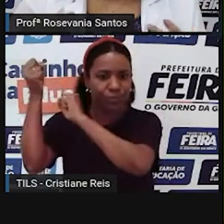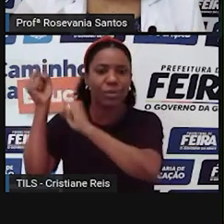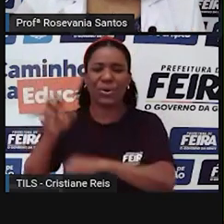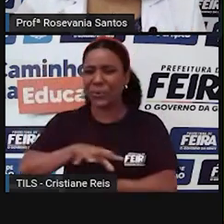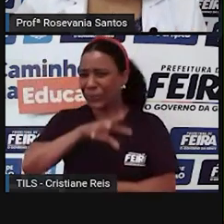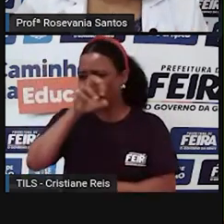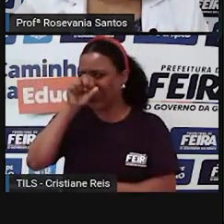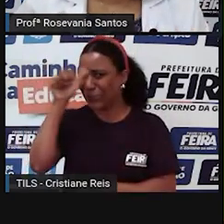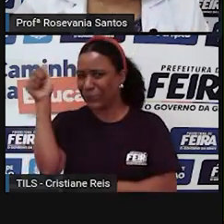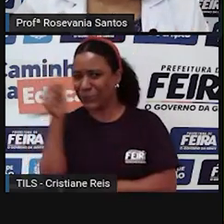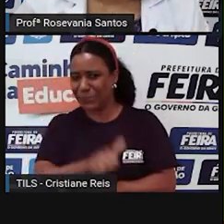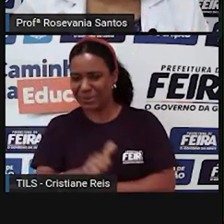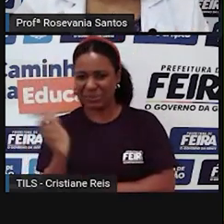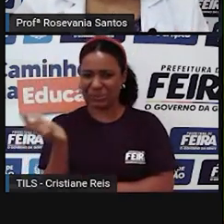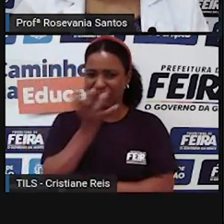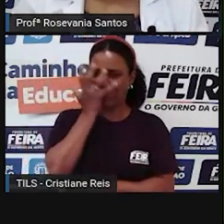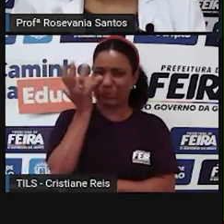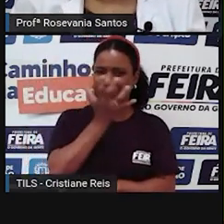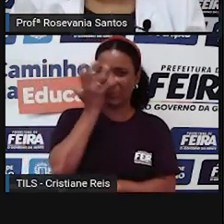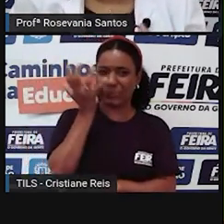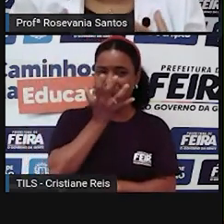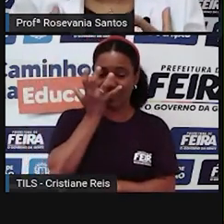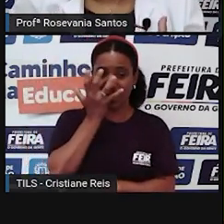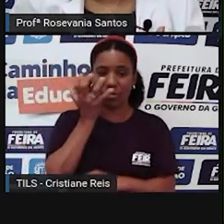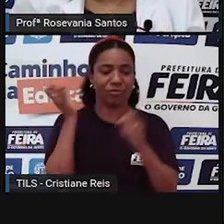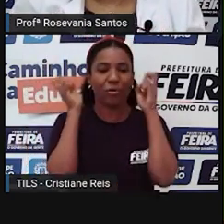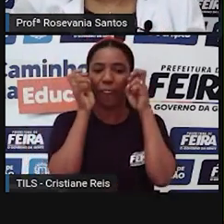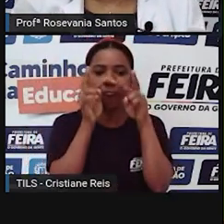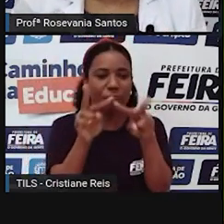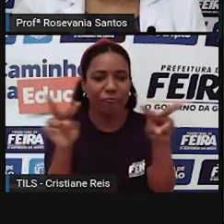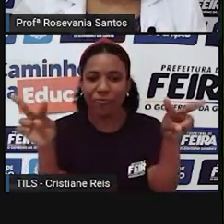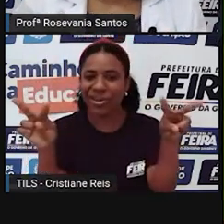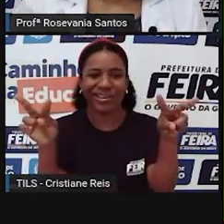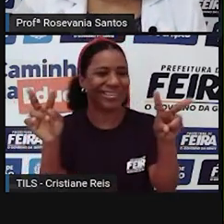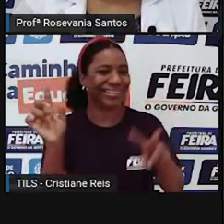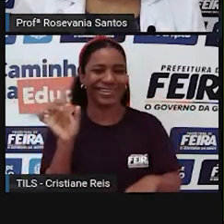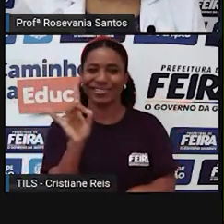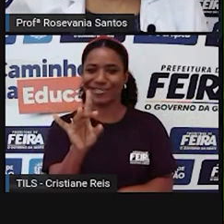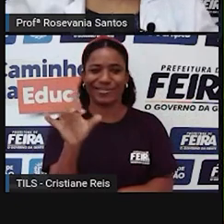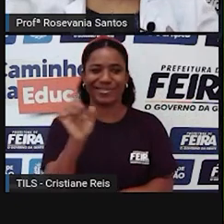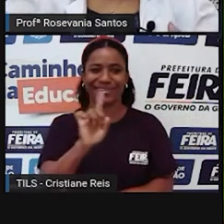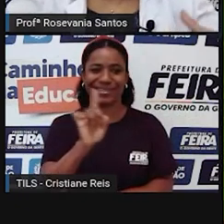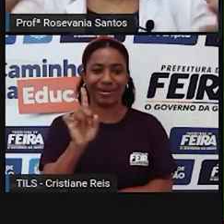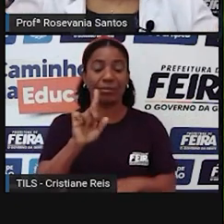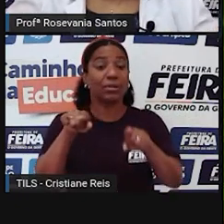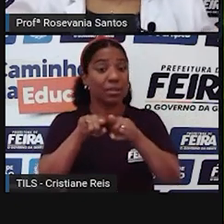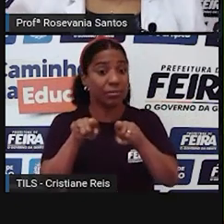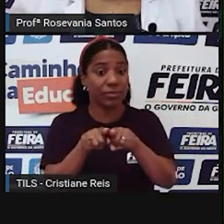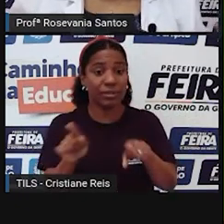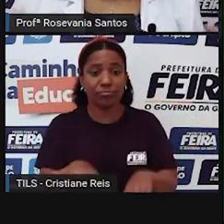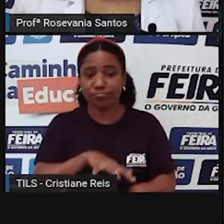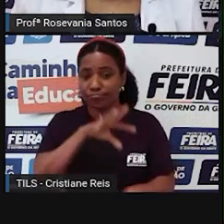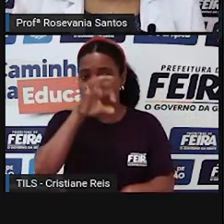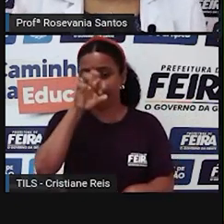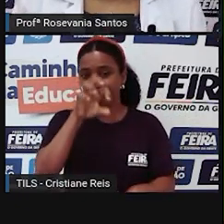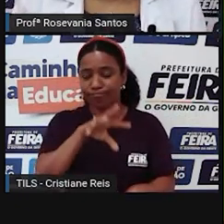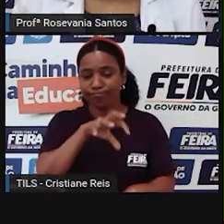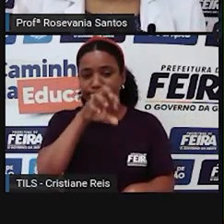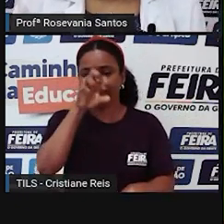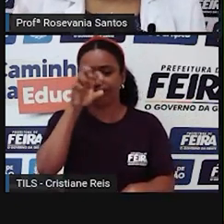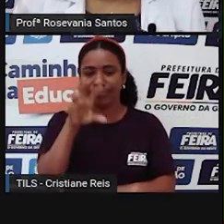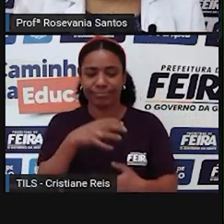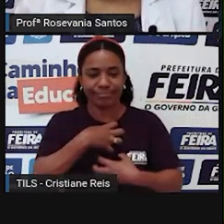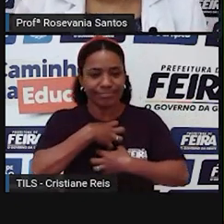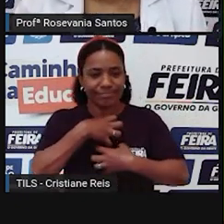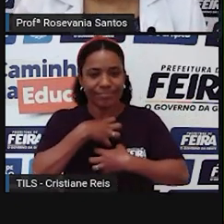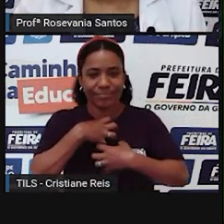Então, quando você observa a paisagem, você não observa só com o sentido da visão. Você percebe a paisagem como um todo, você